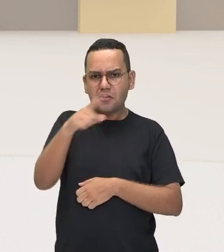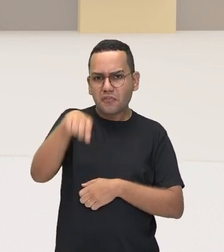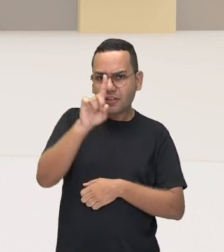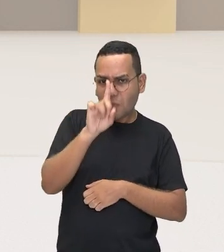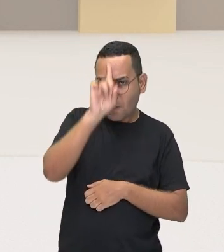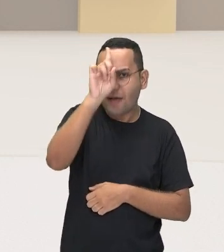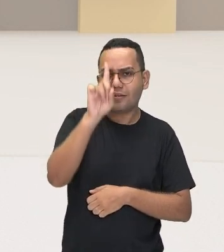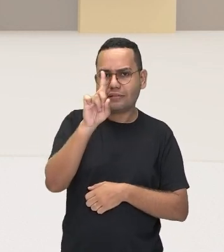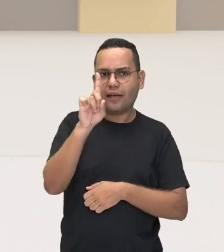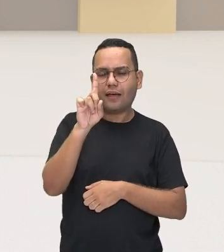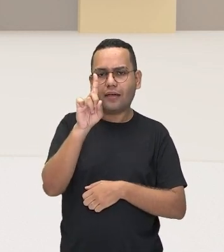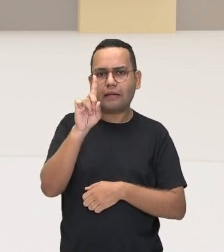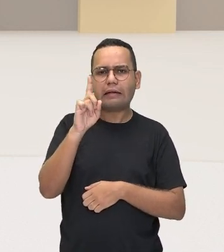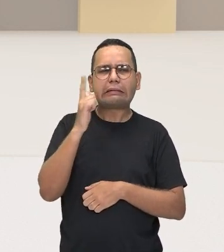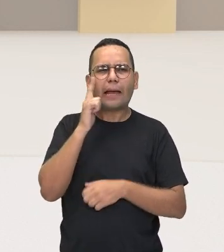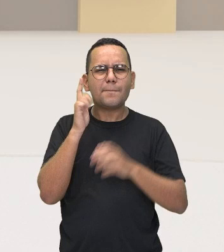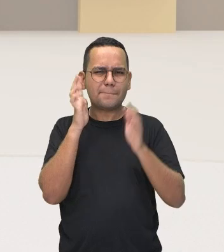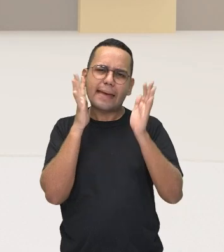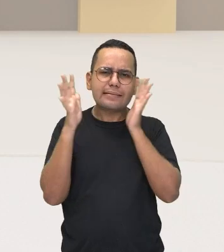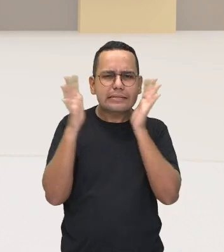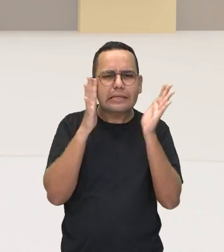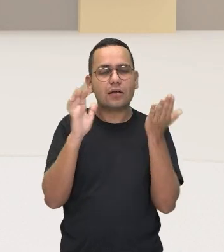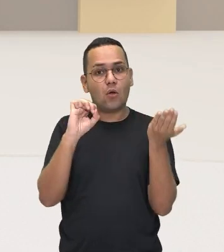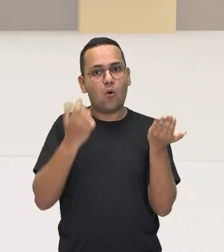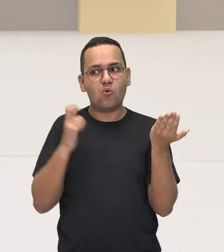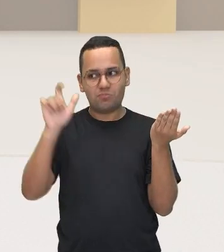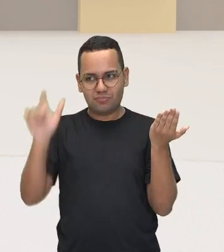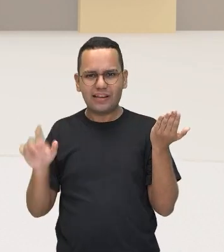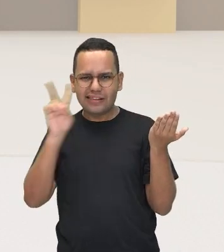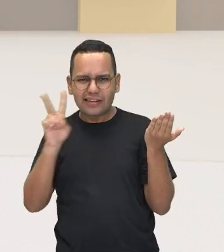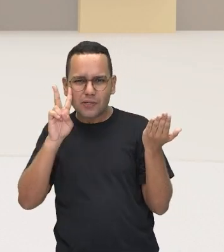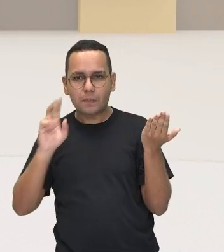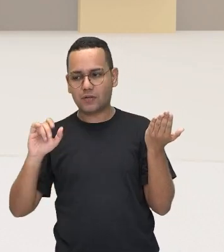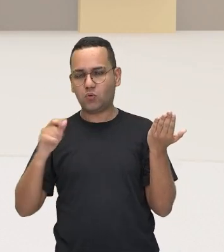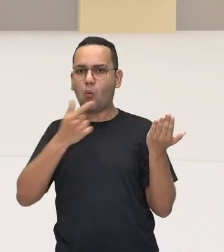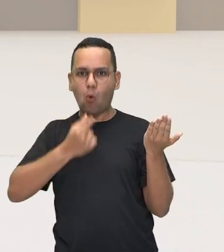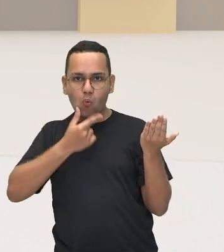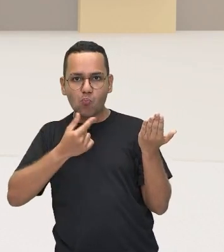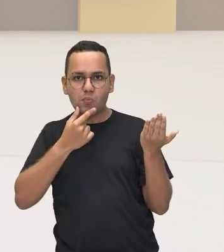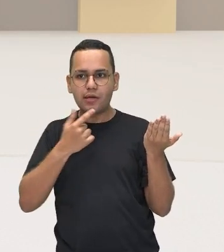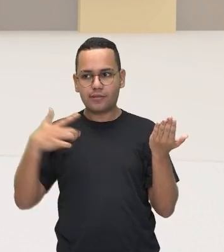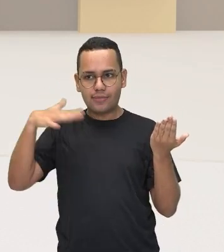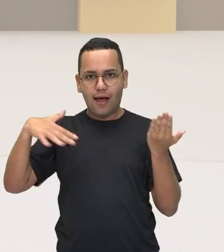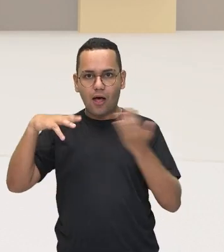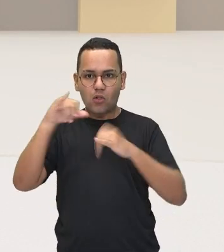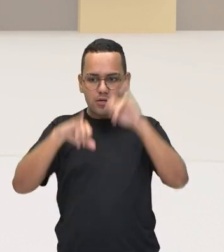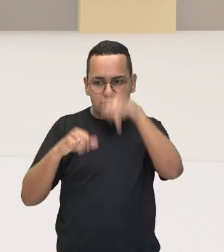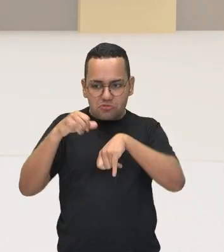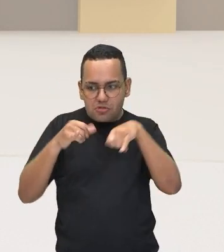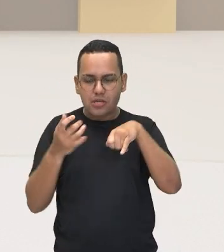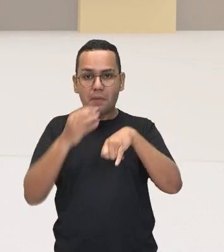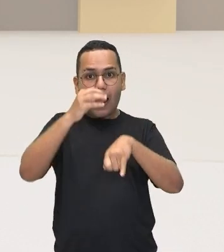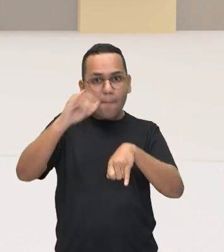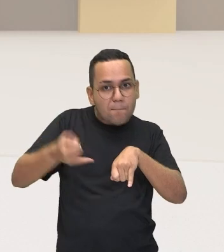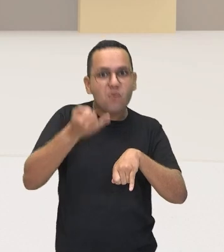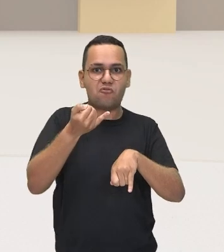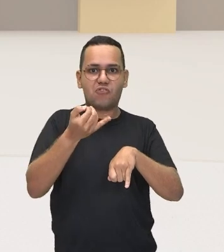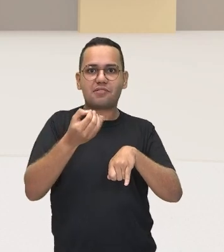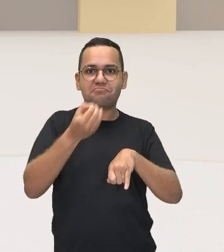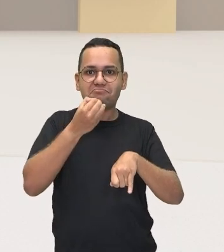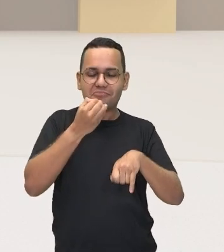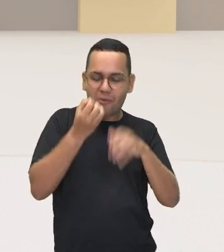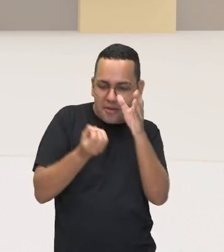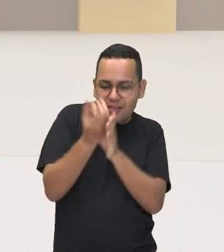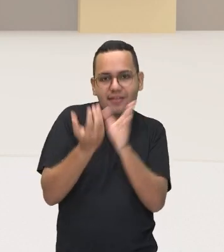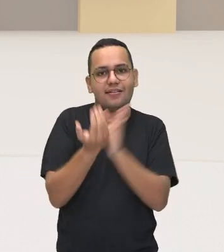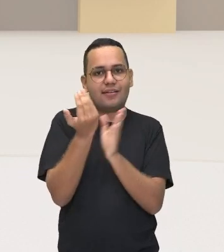guardadinha aí, né? Assim como o Ícaro teve lá na aula de Química, você pode ter uma ideia que está guardada e coloque em prática. De repente, aí, quem sabe, nos